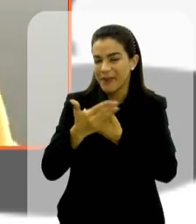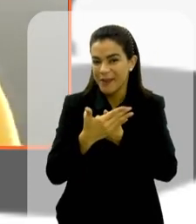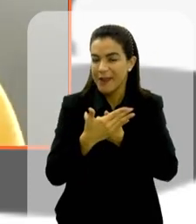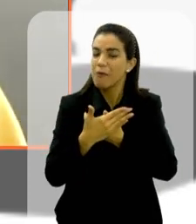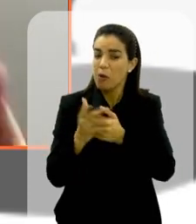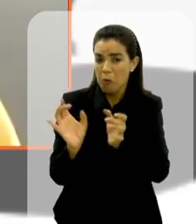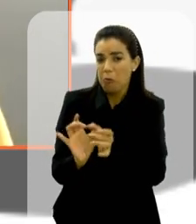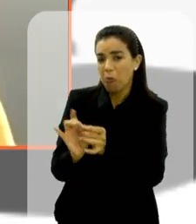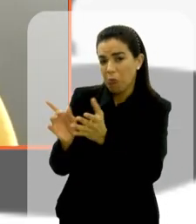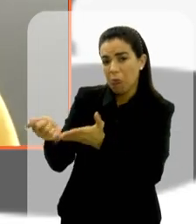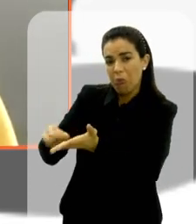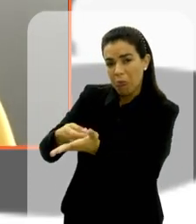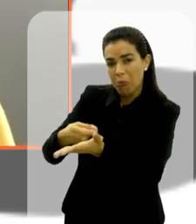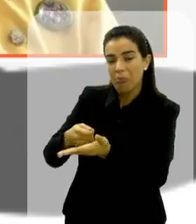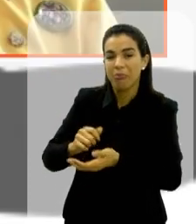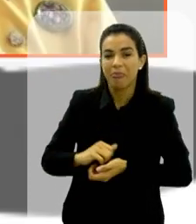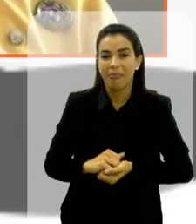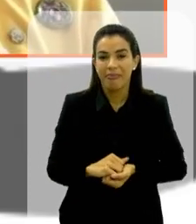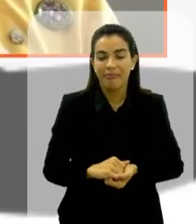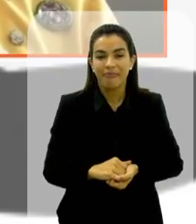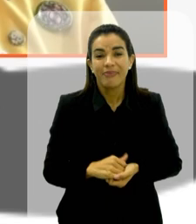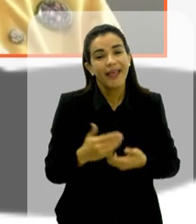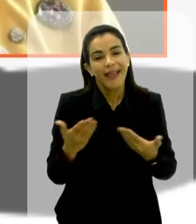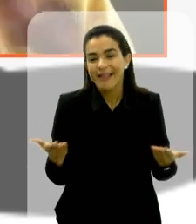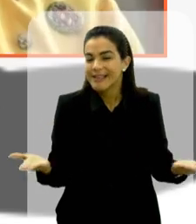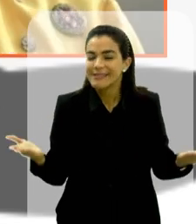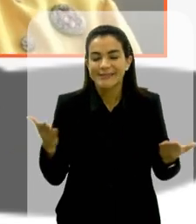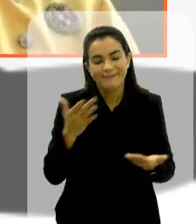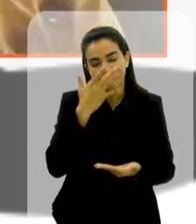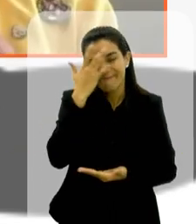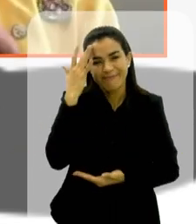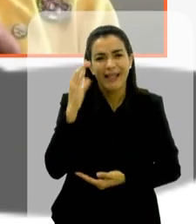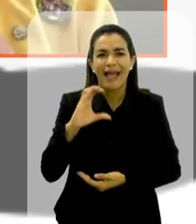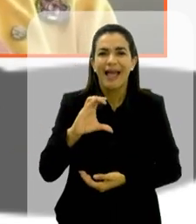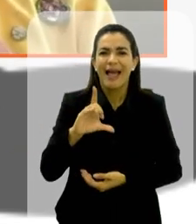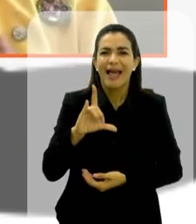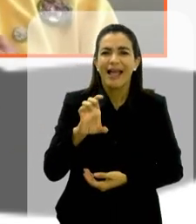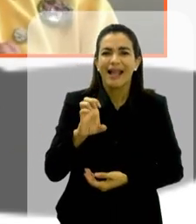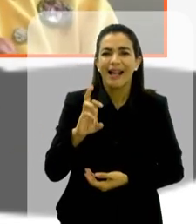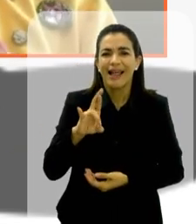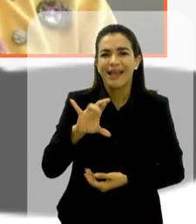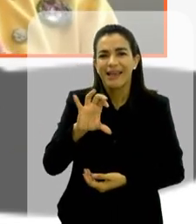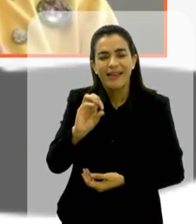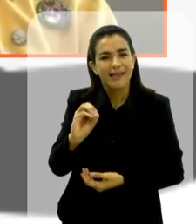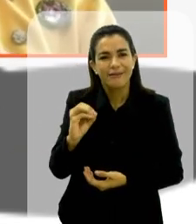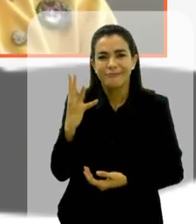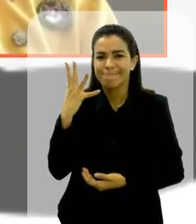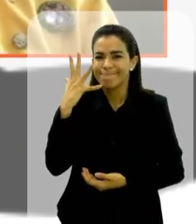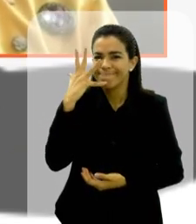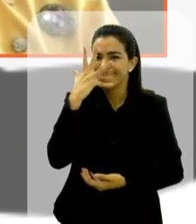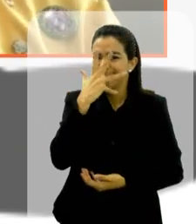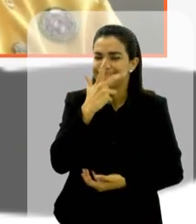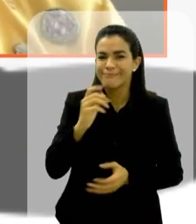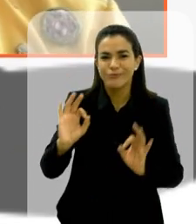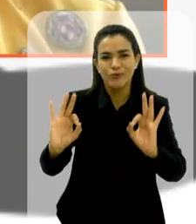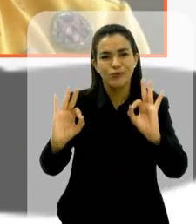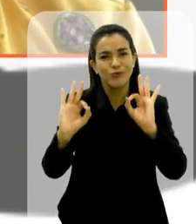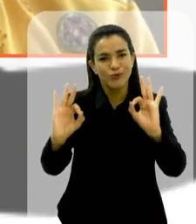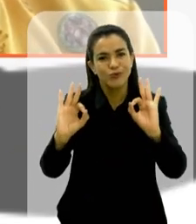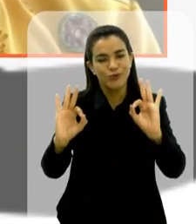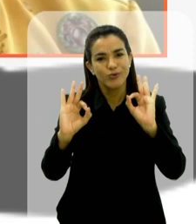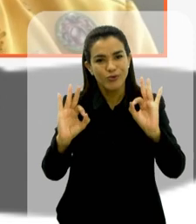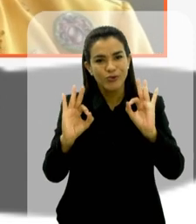tudo, eu fui dado autorização e tudo mais. Certo? É isso, pessoal. É Clério, isso que aqui do coisa, meu Clério, trabalho. que coisa